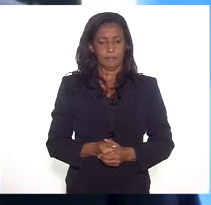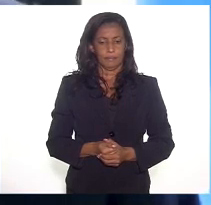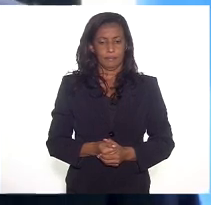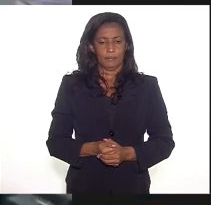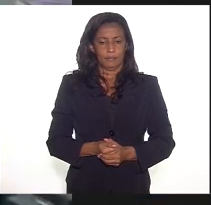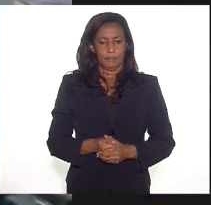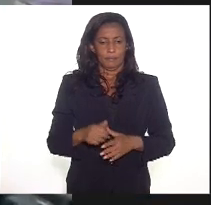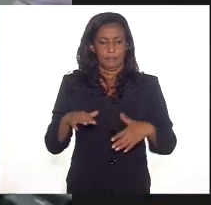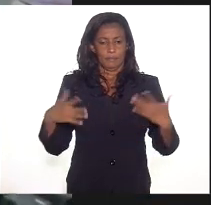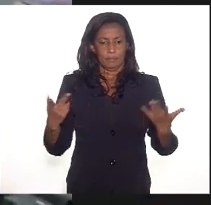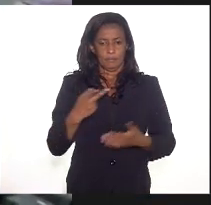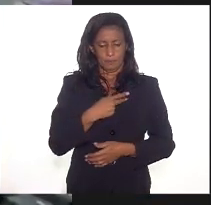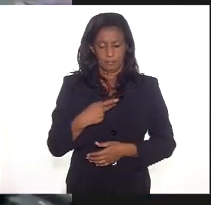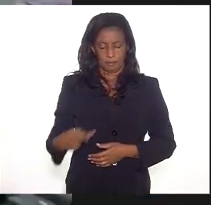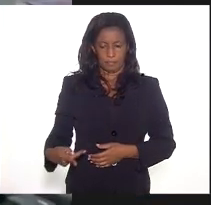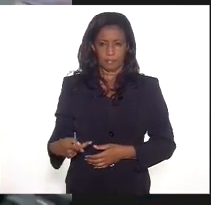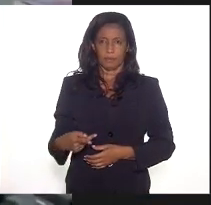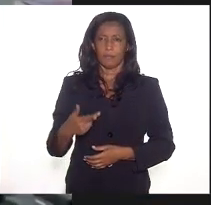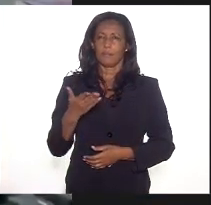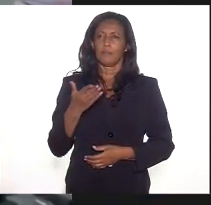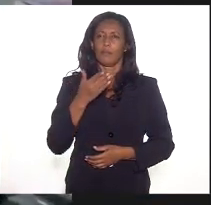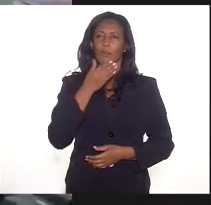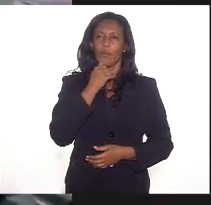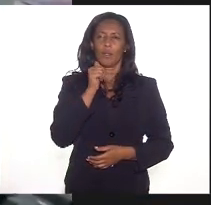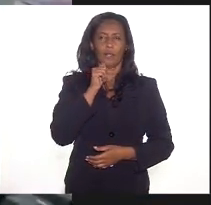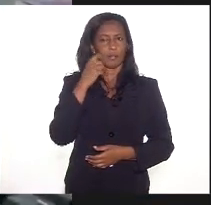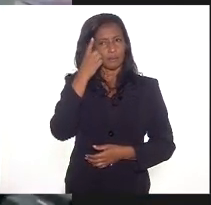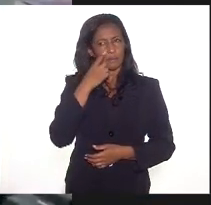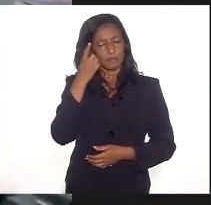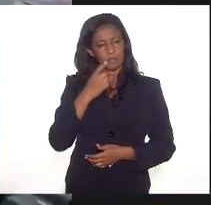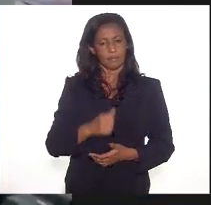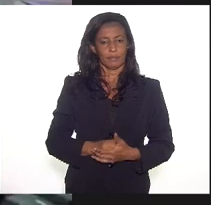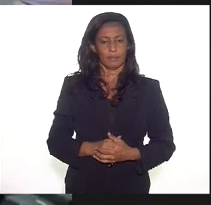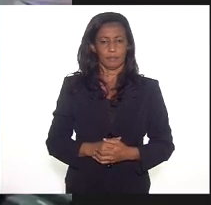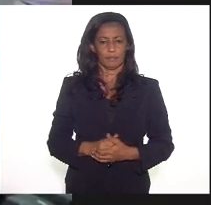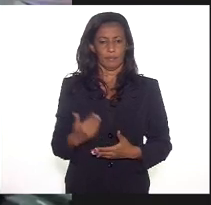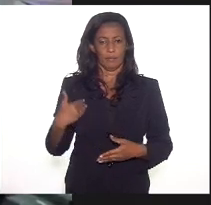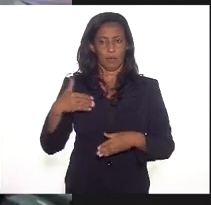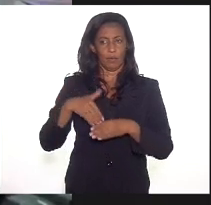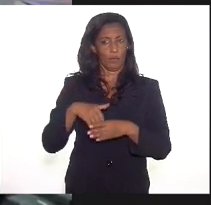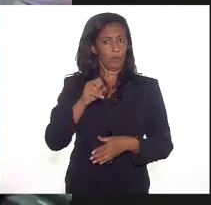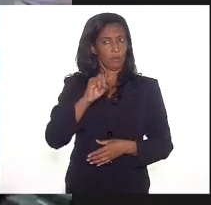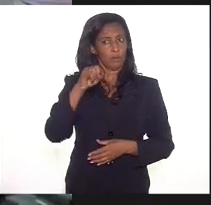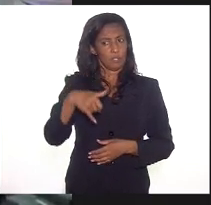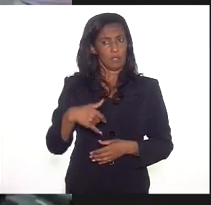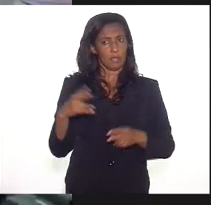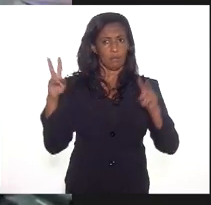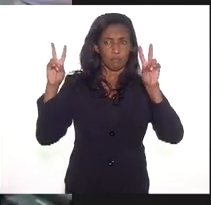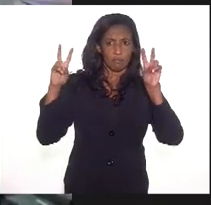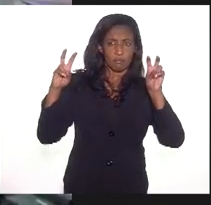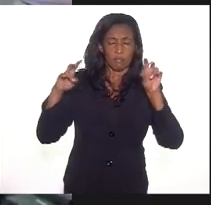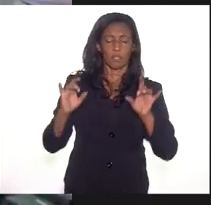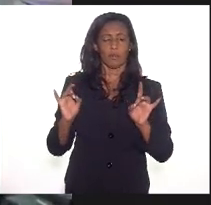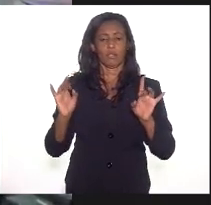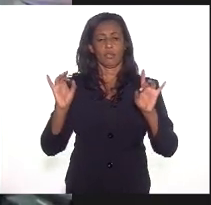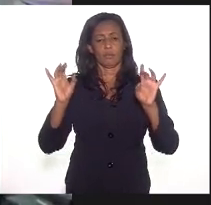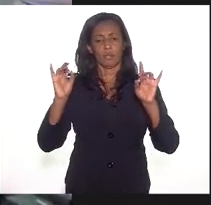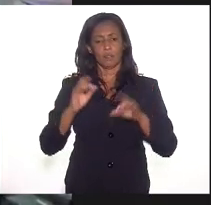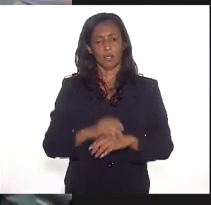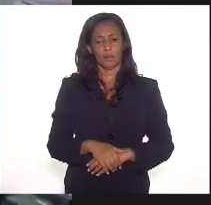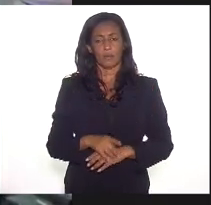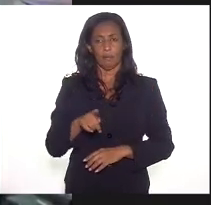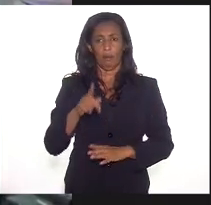Senhor presidente, senhoras deputadas, senhores deputados, eu voto sim ao destaque, em especial porque essa